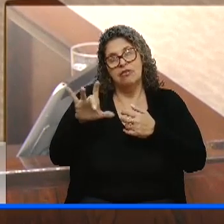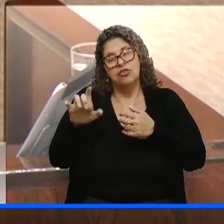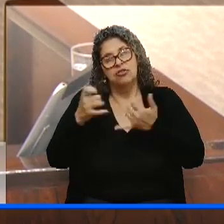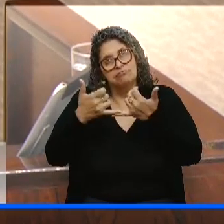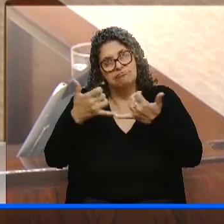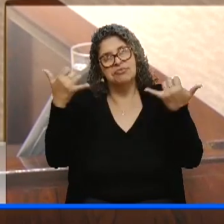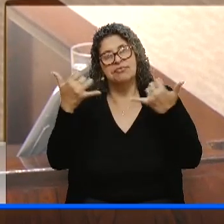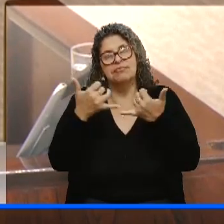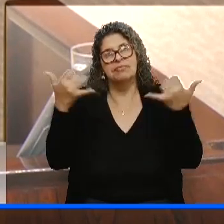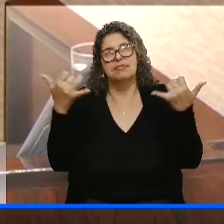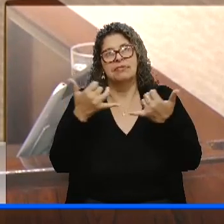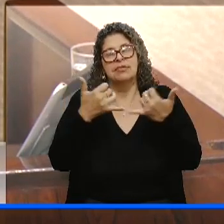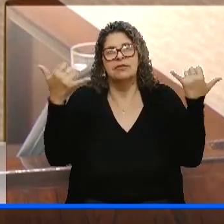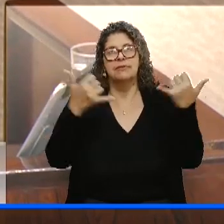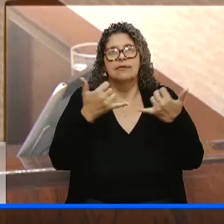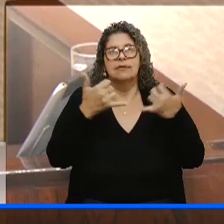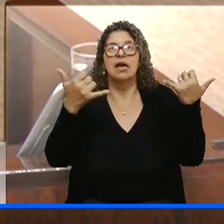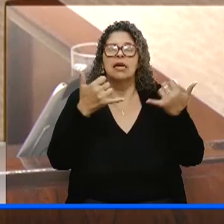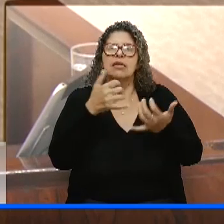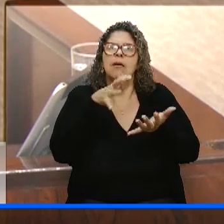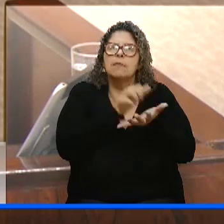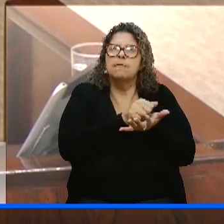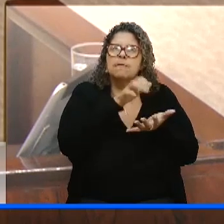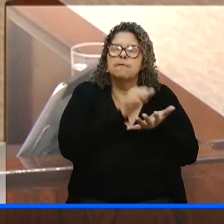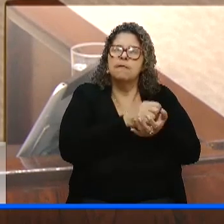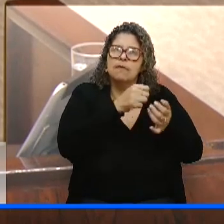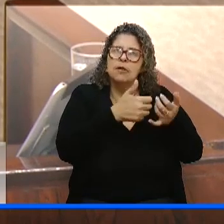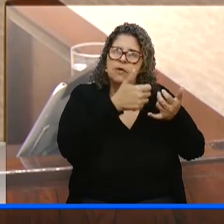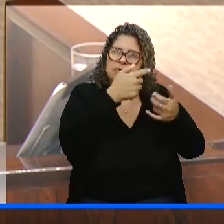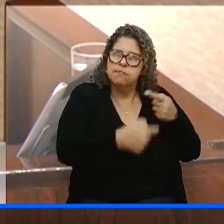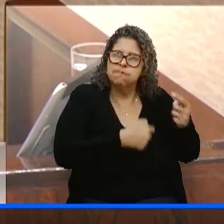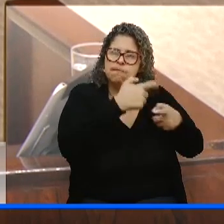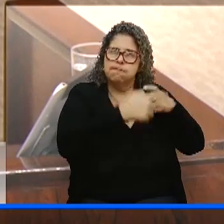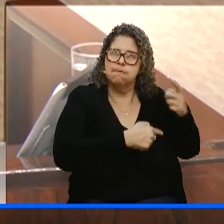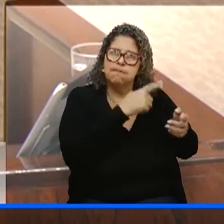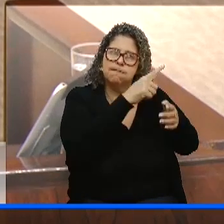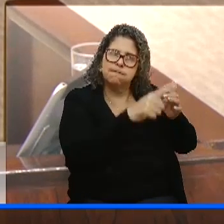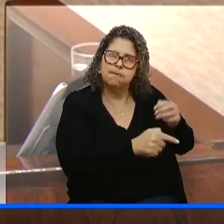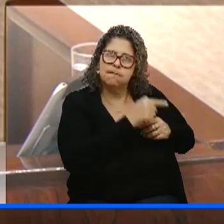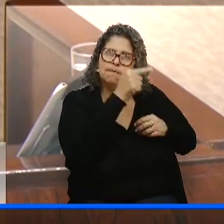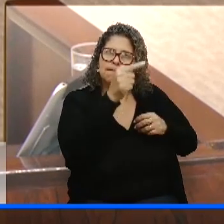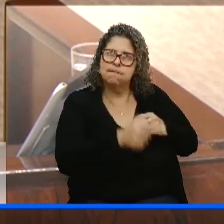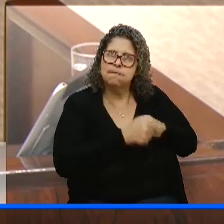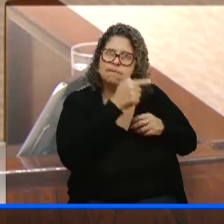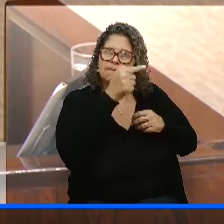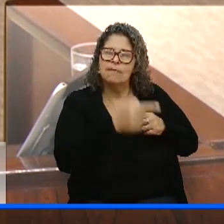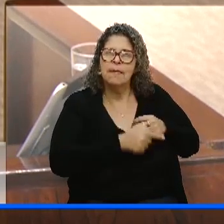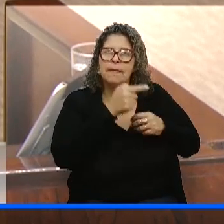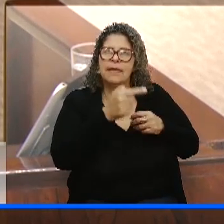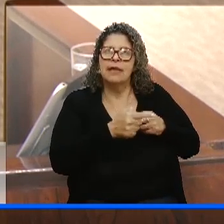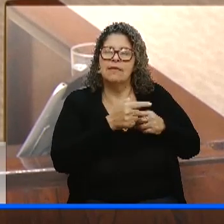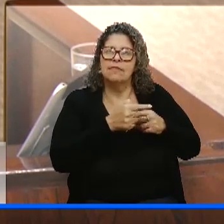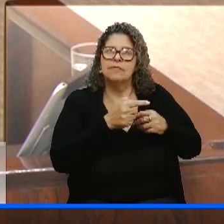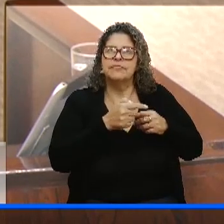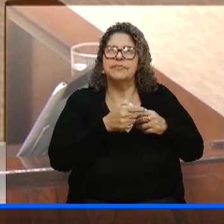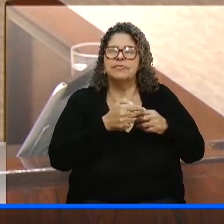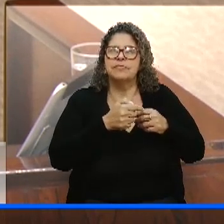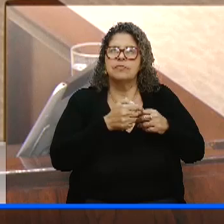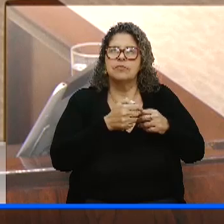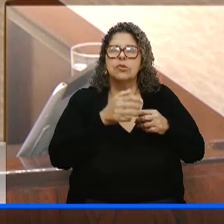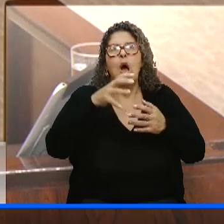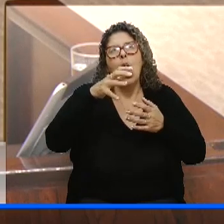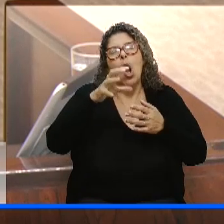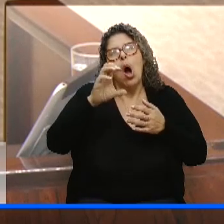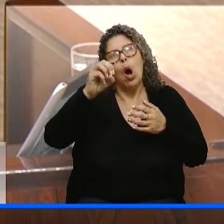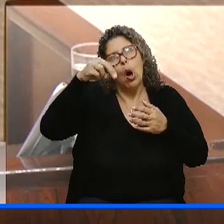está gerando aquele consumidor que está gerando aquela energia abate com o consumo